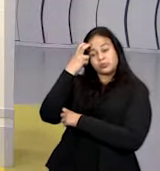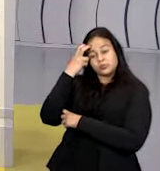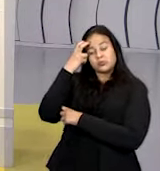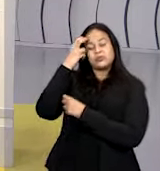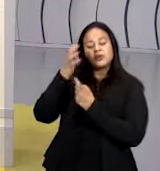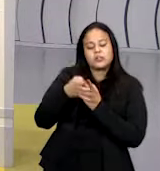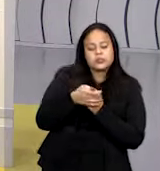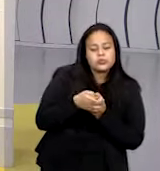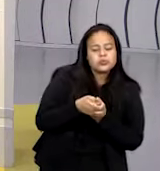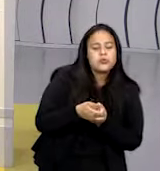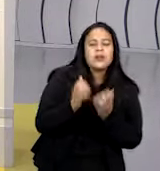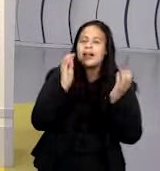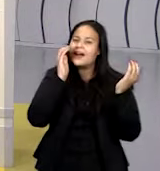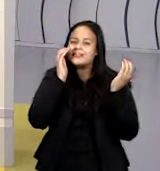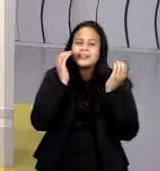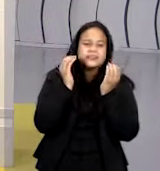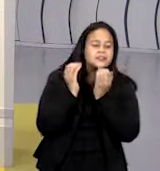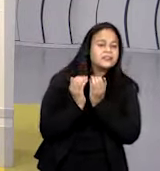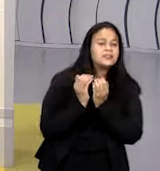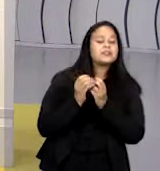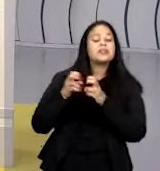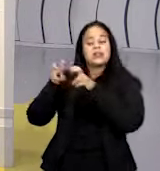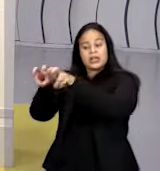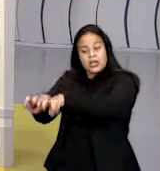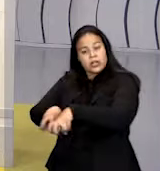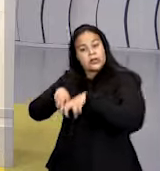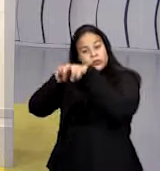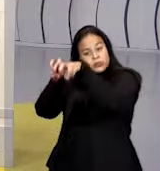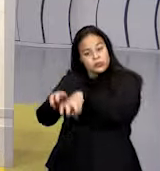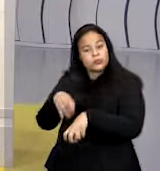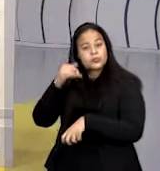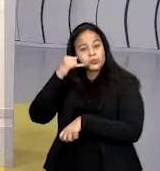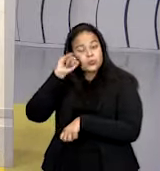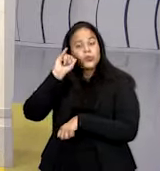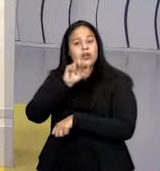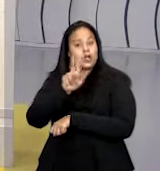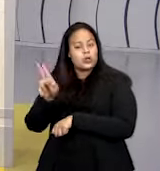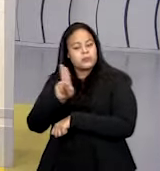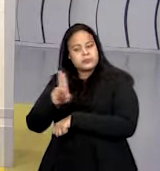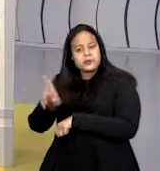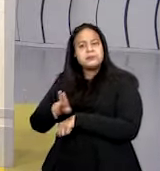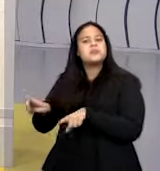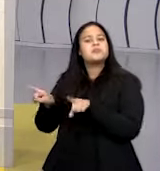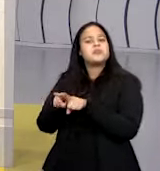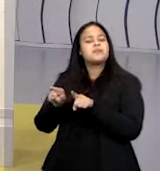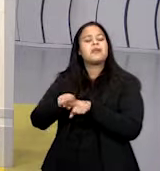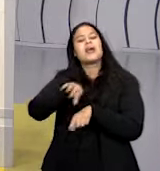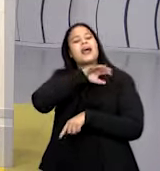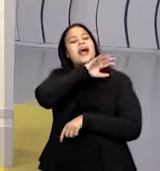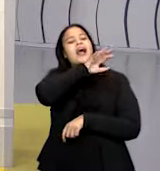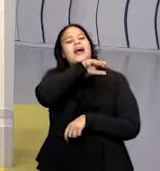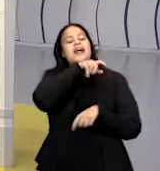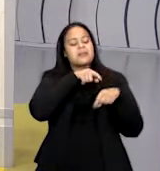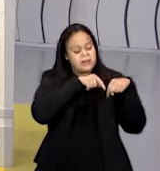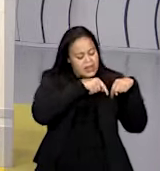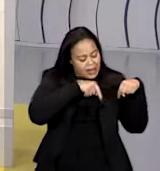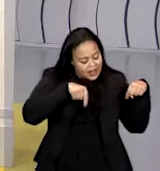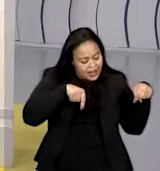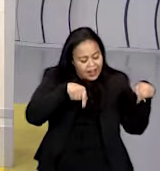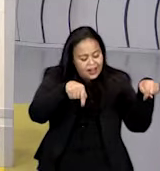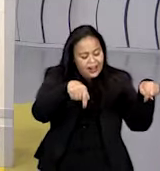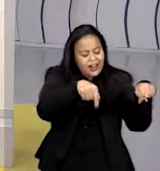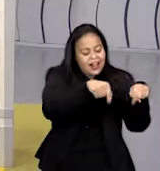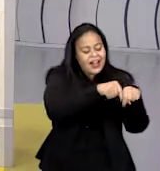de milho, né? Agricultura. Então, aqueles animais que estão cercados, que